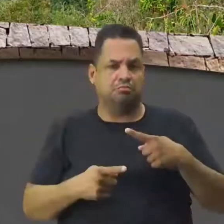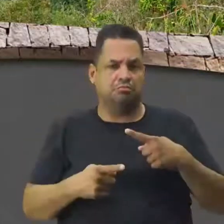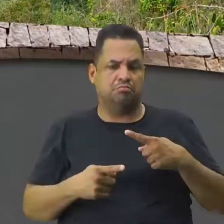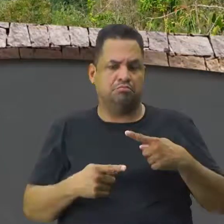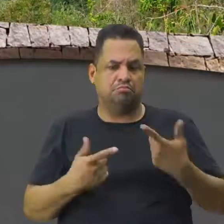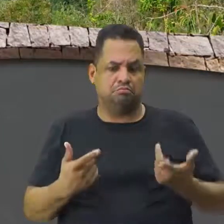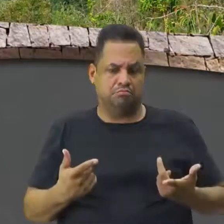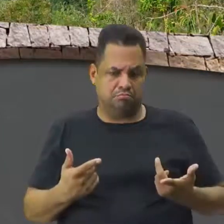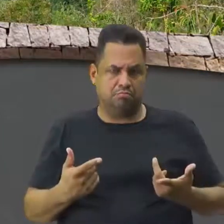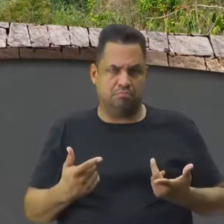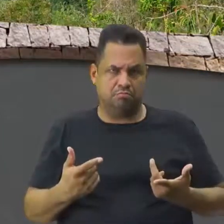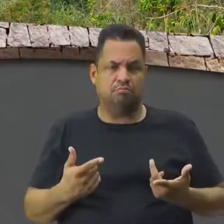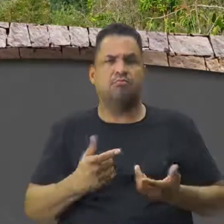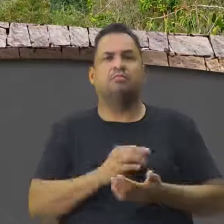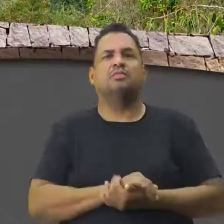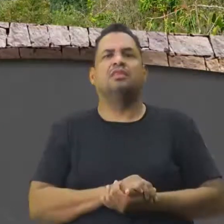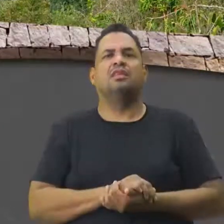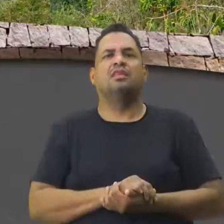foi proibido